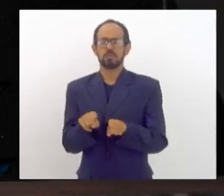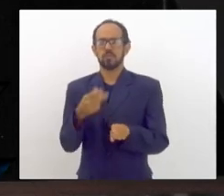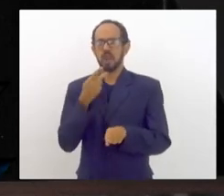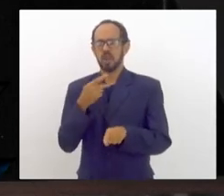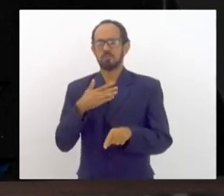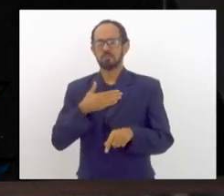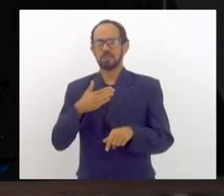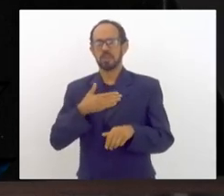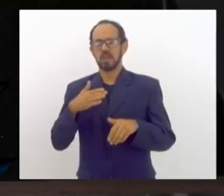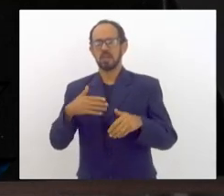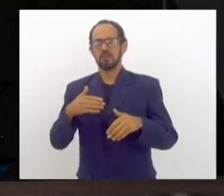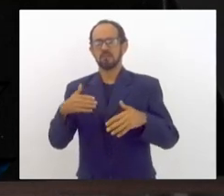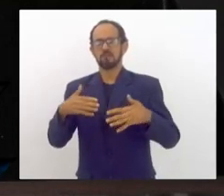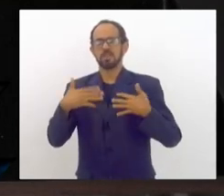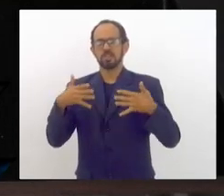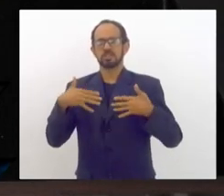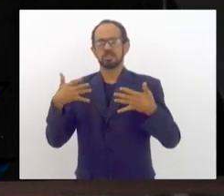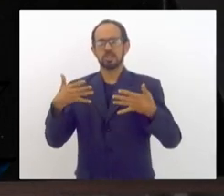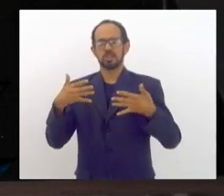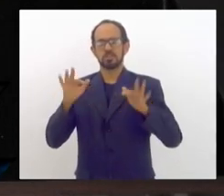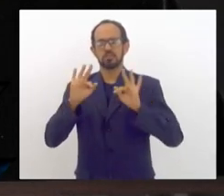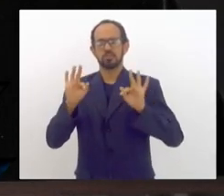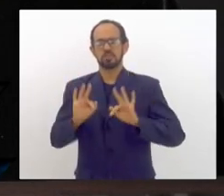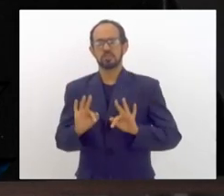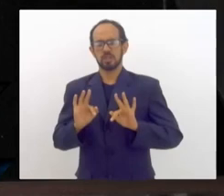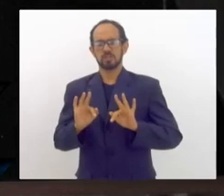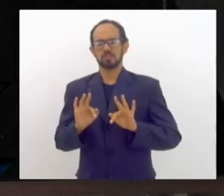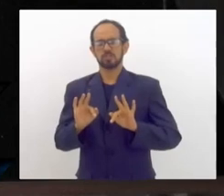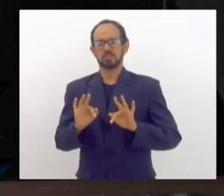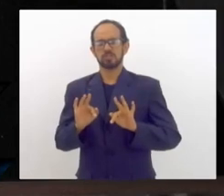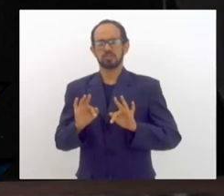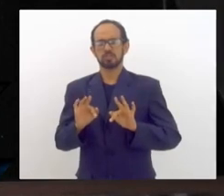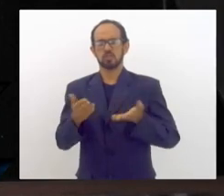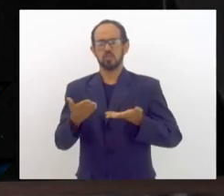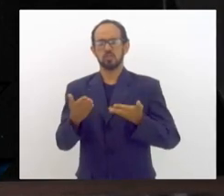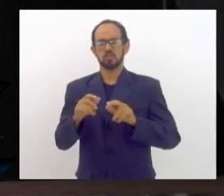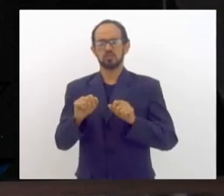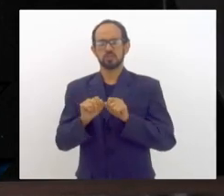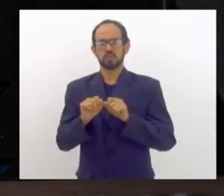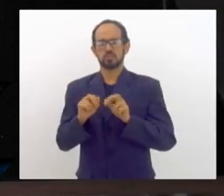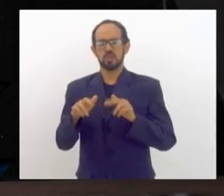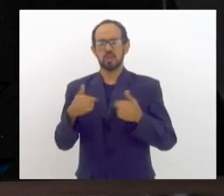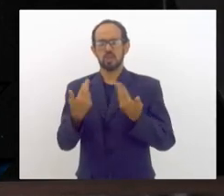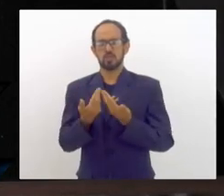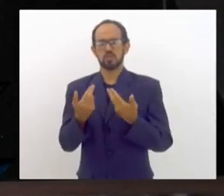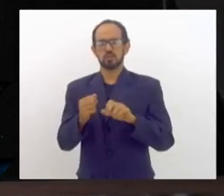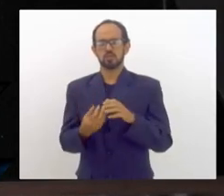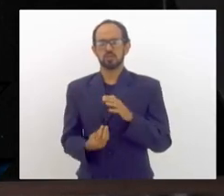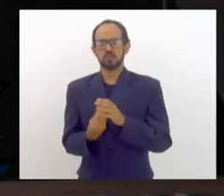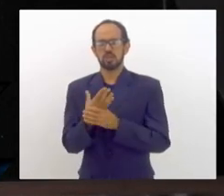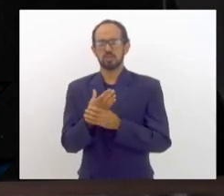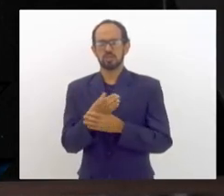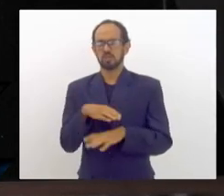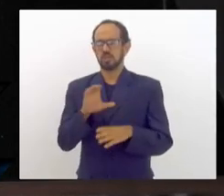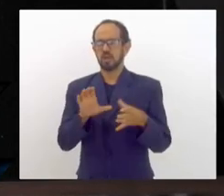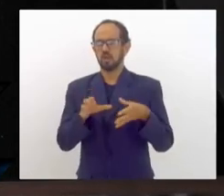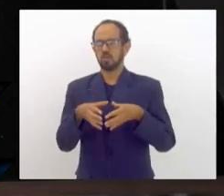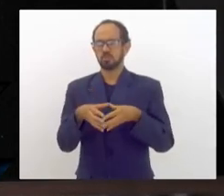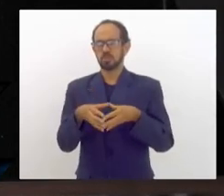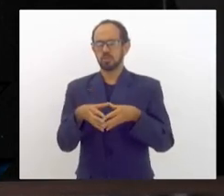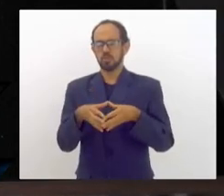felicidade de estar, né, hoje tivemos a reunião da instalação da Comissão de